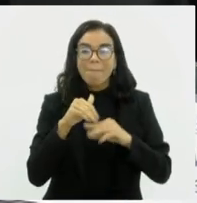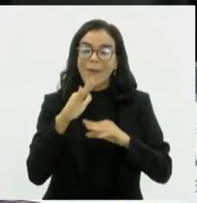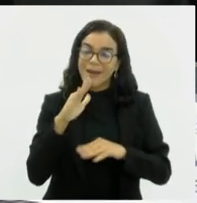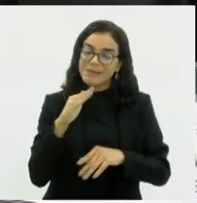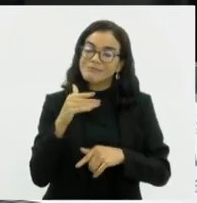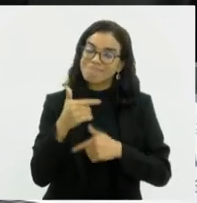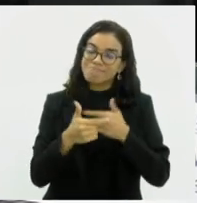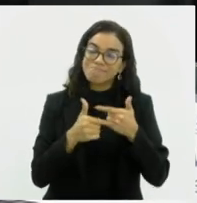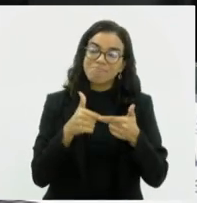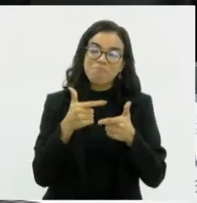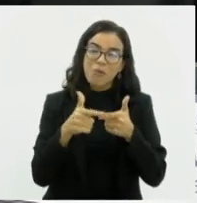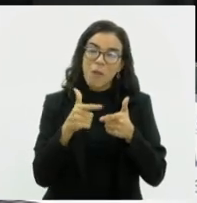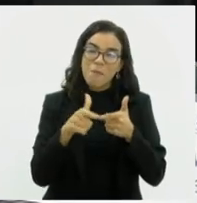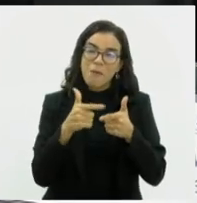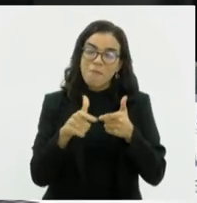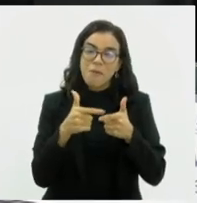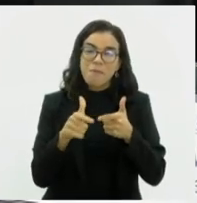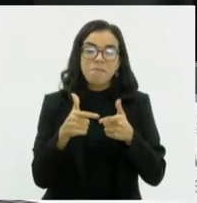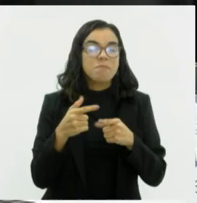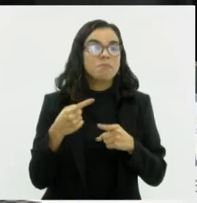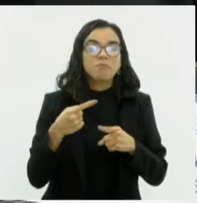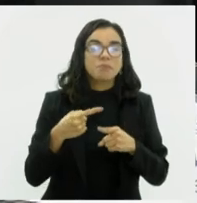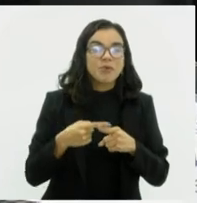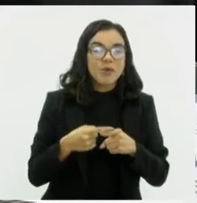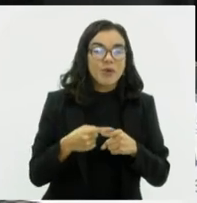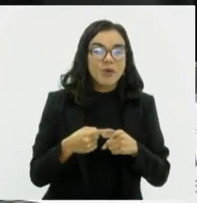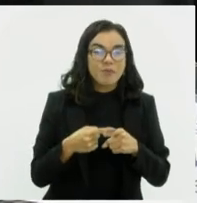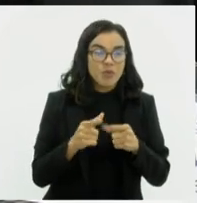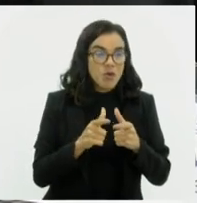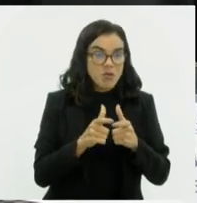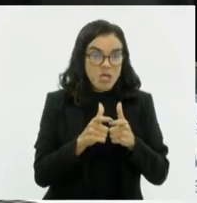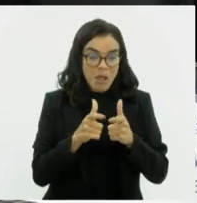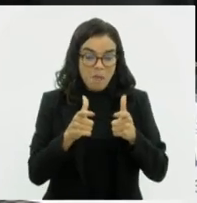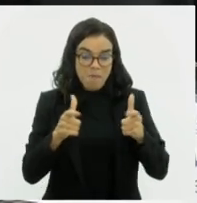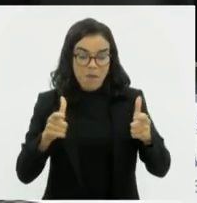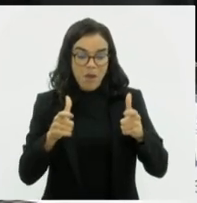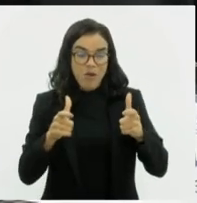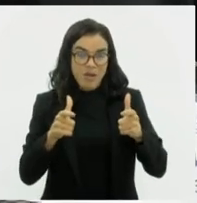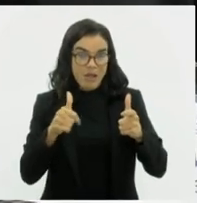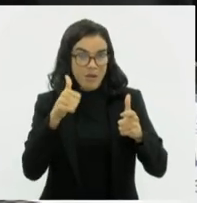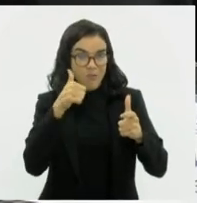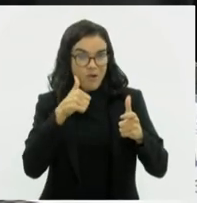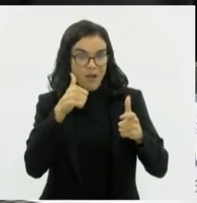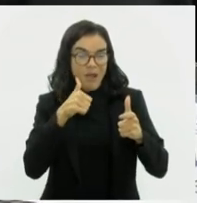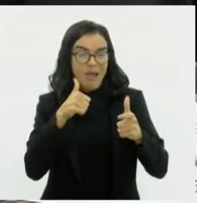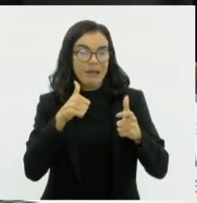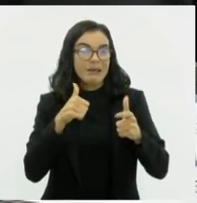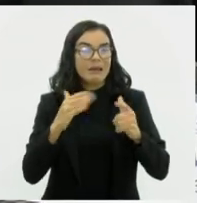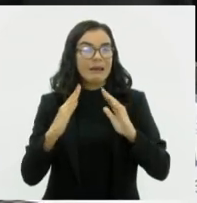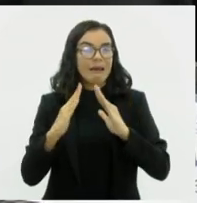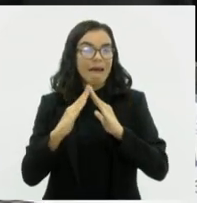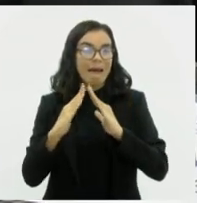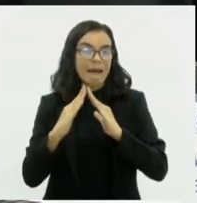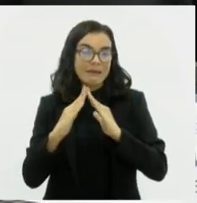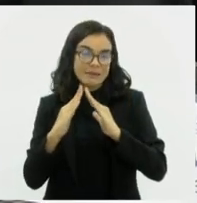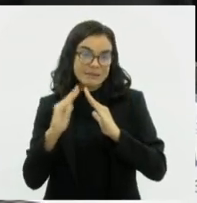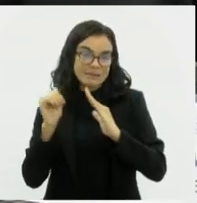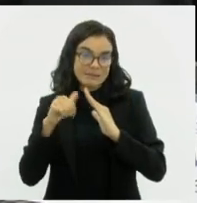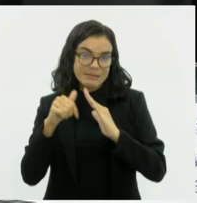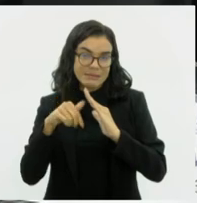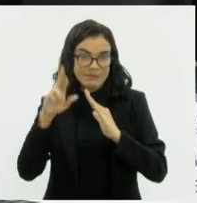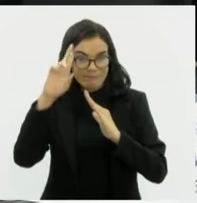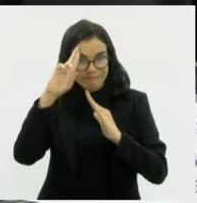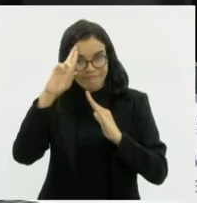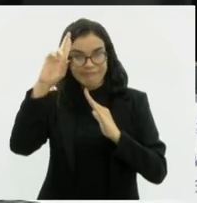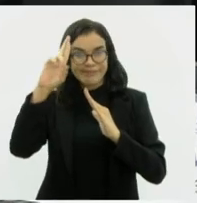problema, porque as mulheres estão, né, hoje, na maioria dos lares brasileiros, a gente já tem mulheres como chefe